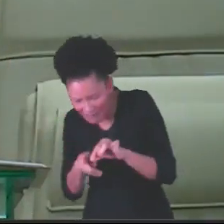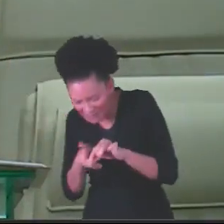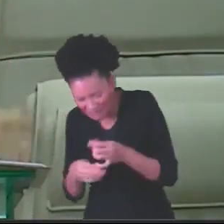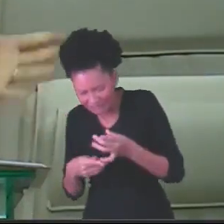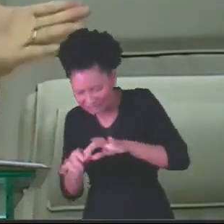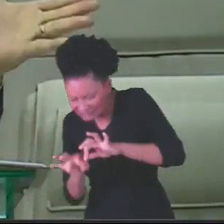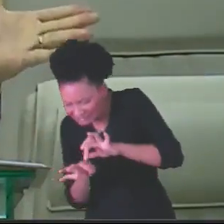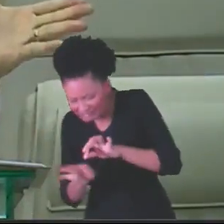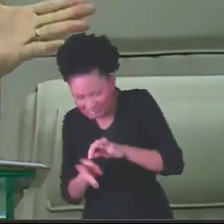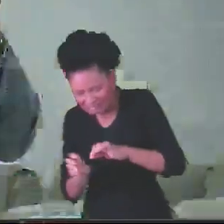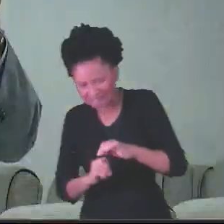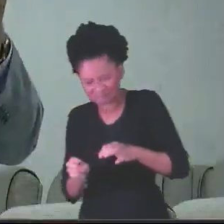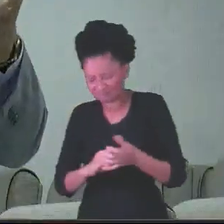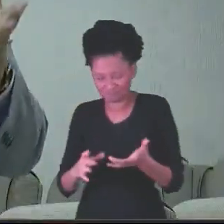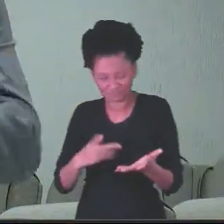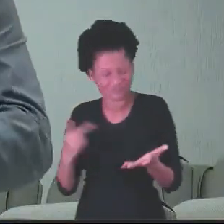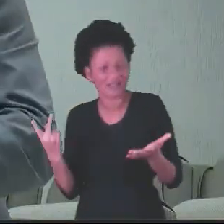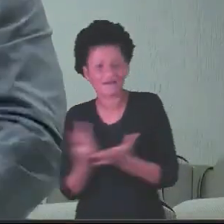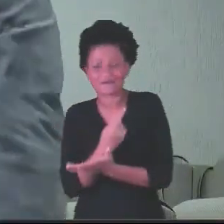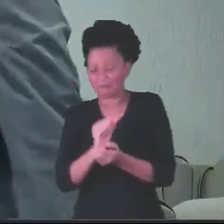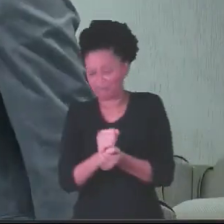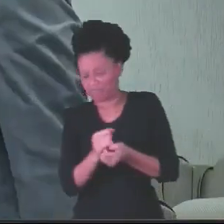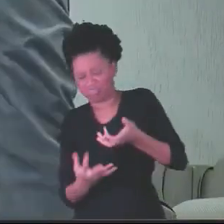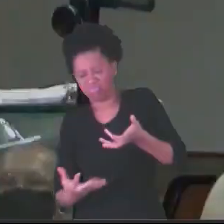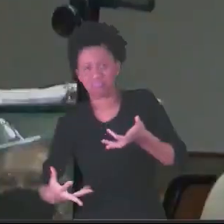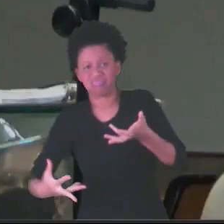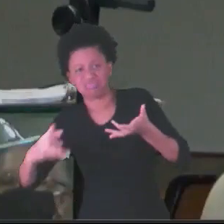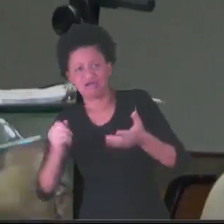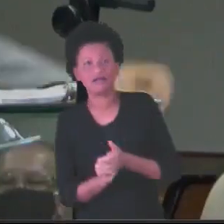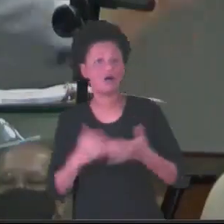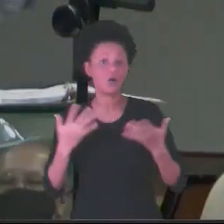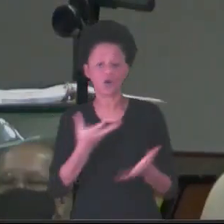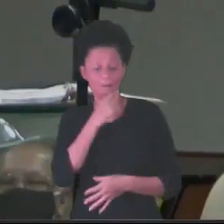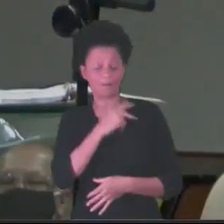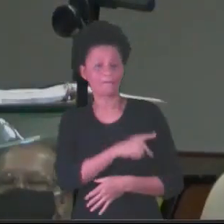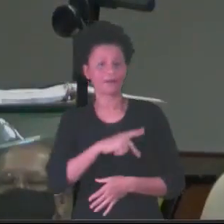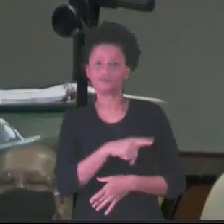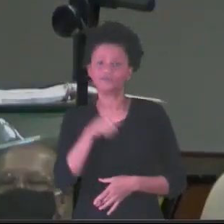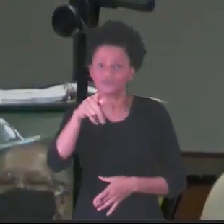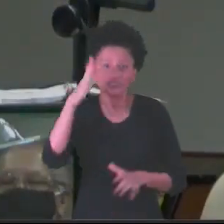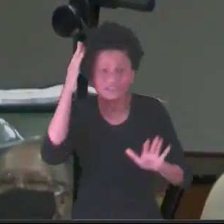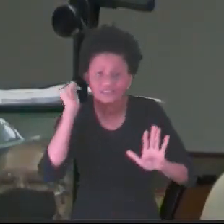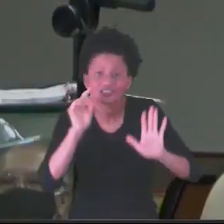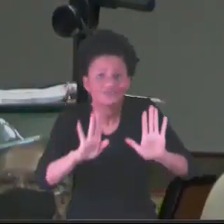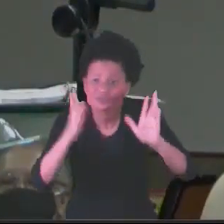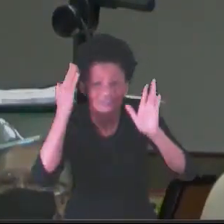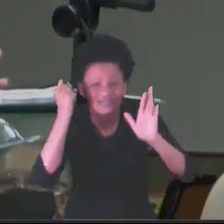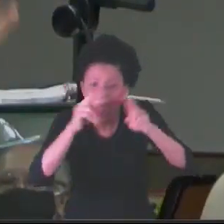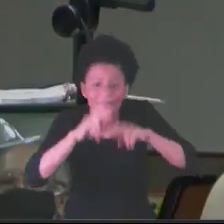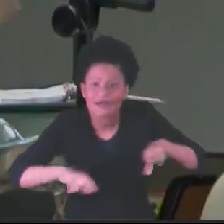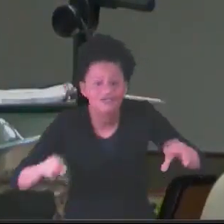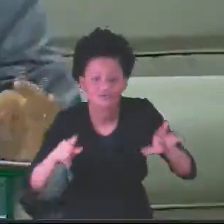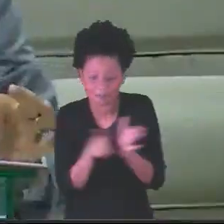com essas forças a gente termina cometendo um desastre aí paulo tá dizendo que você não sabe resolver esta embrulho este